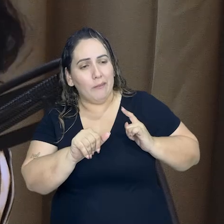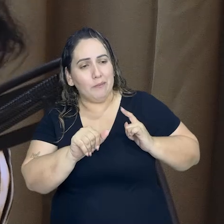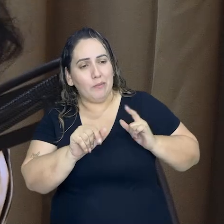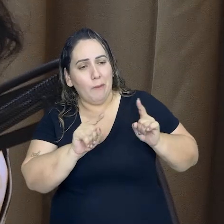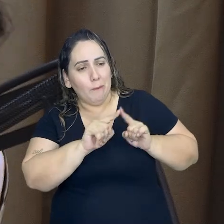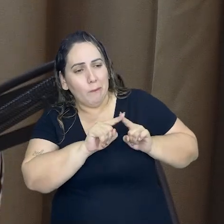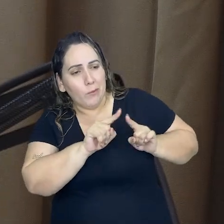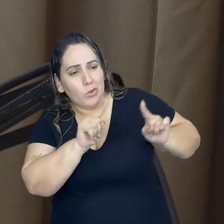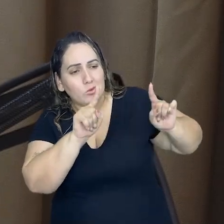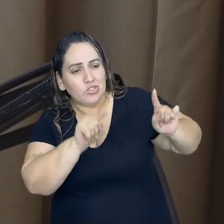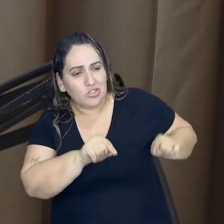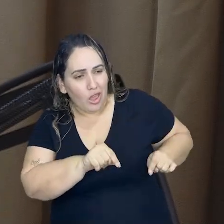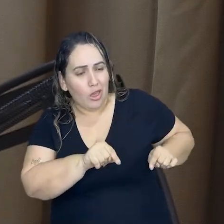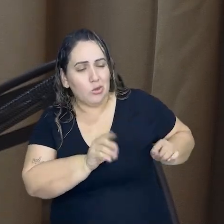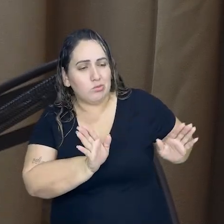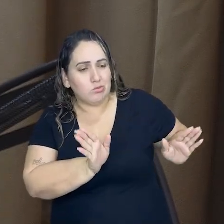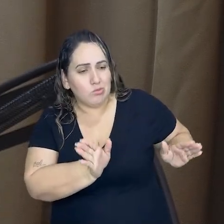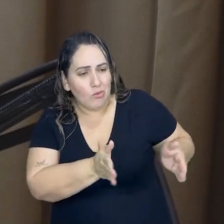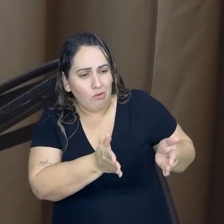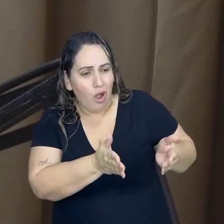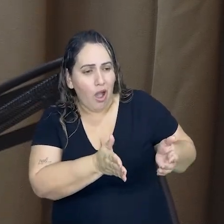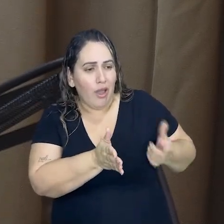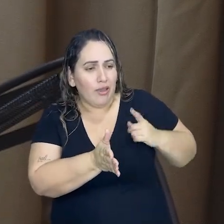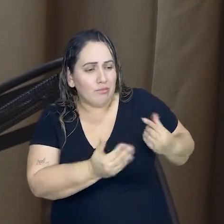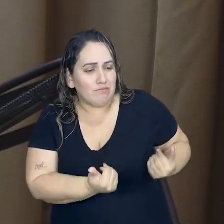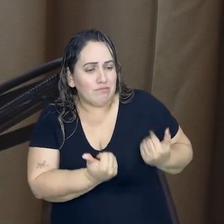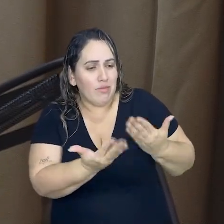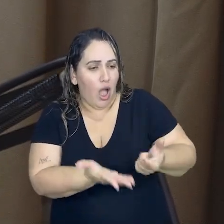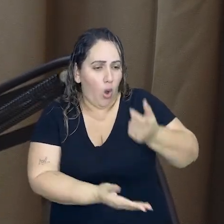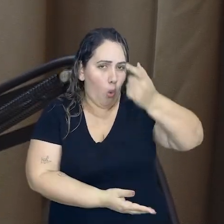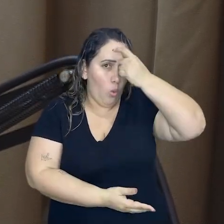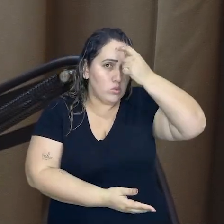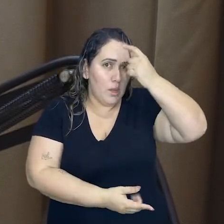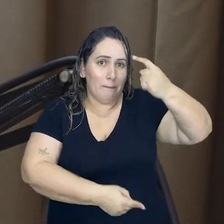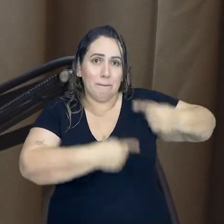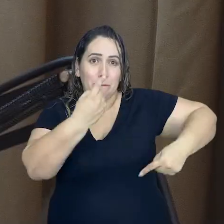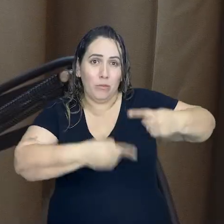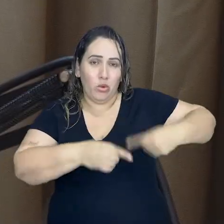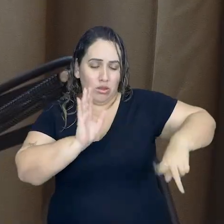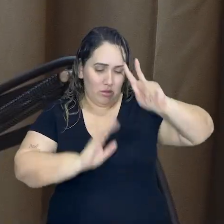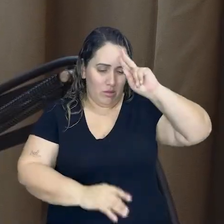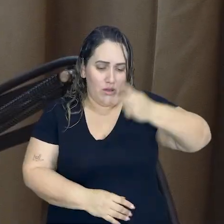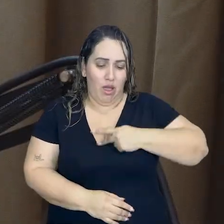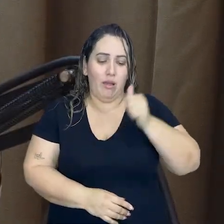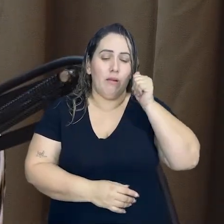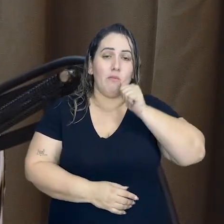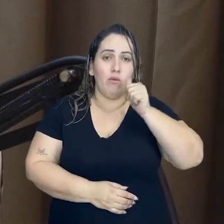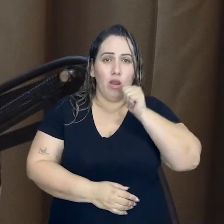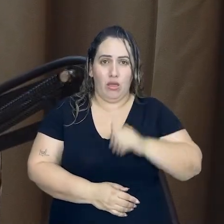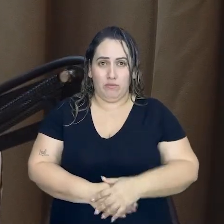na mulher, que eu acho que quando a pessoa lê, que diz programa de incentivo